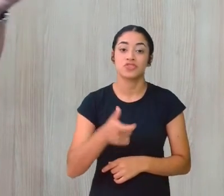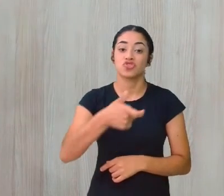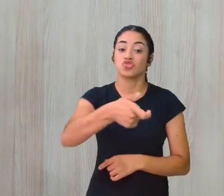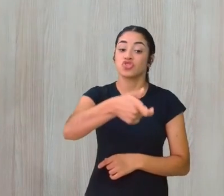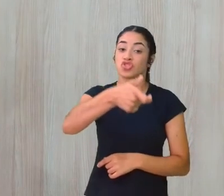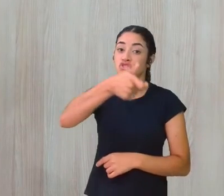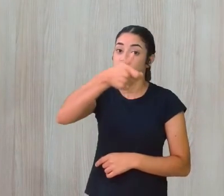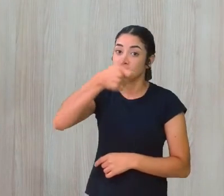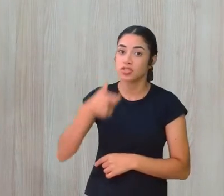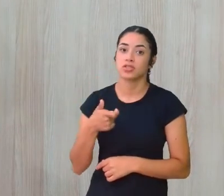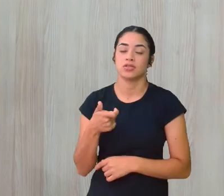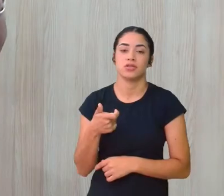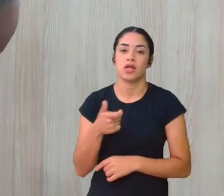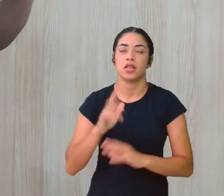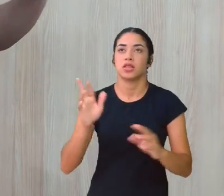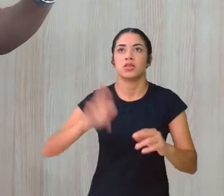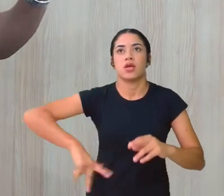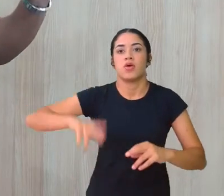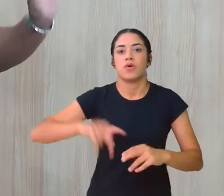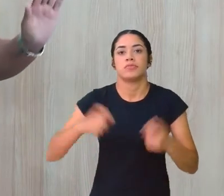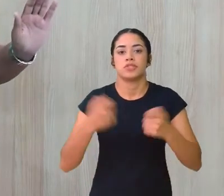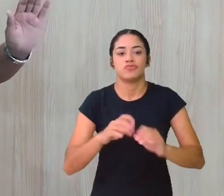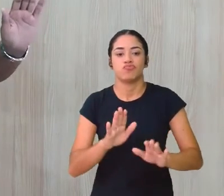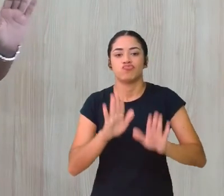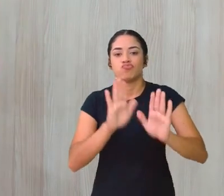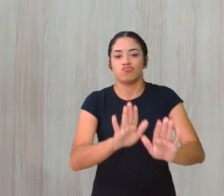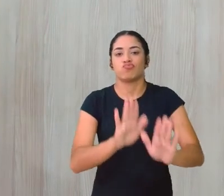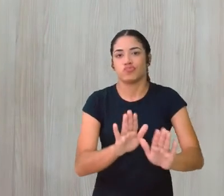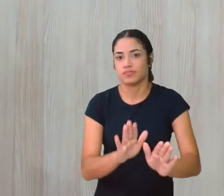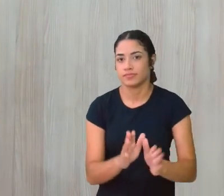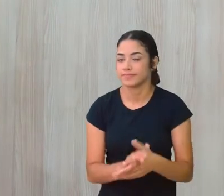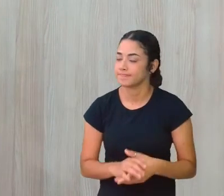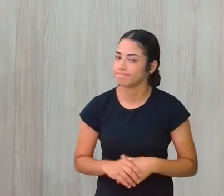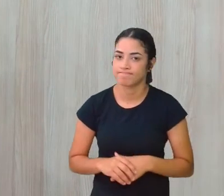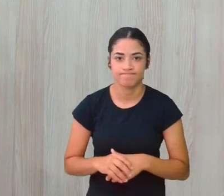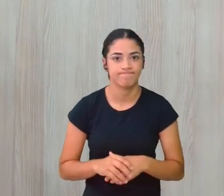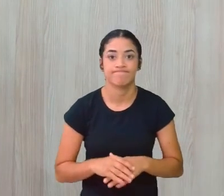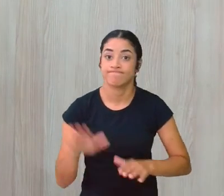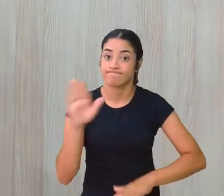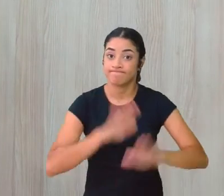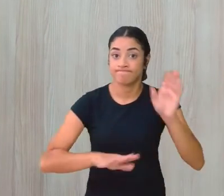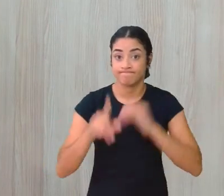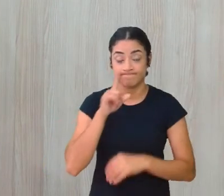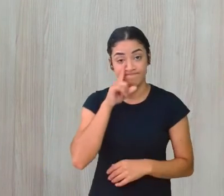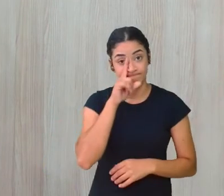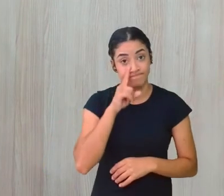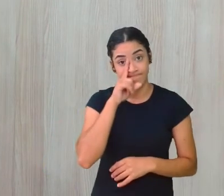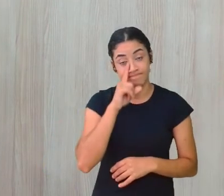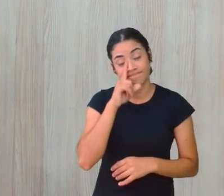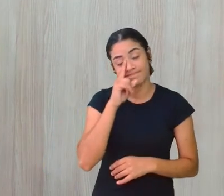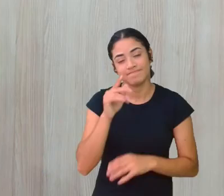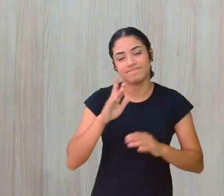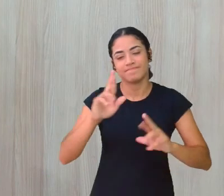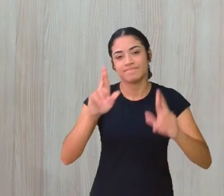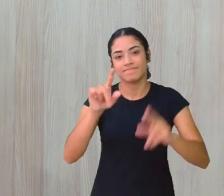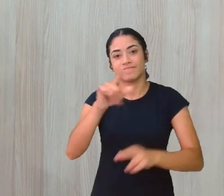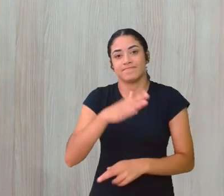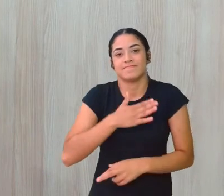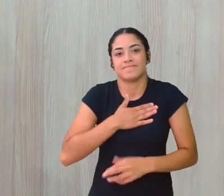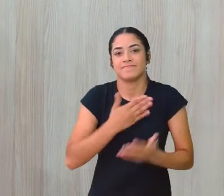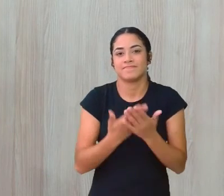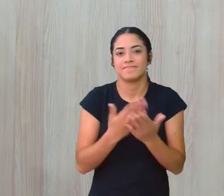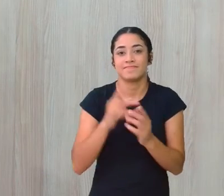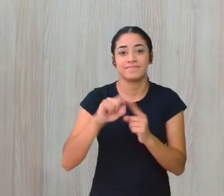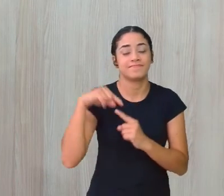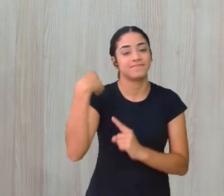da tomada. Não é para deixar o carregador direto na tomada. Não façam isso, é muito perigoso. Espero que tenham gostado da aula. Até a